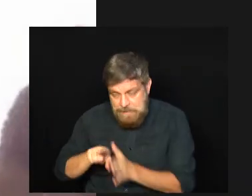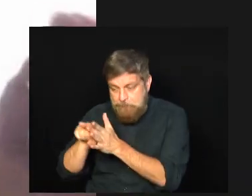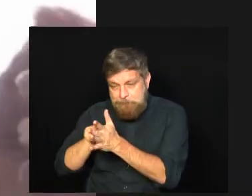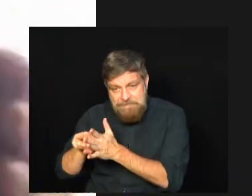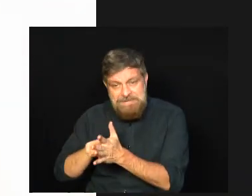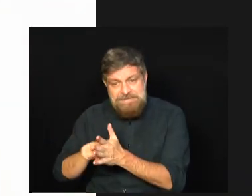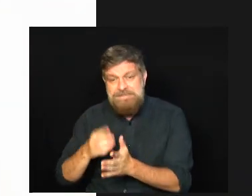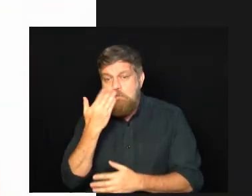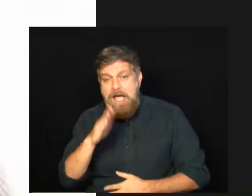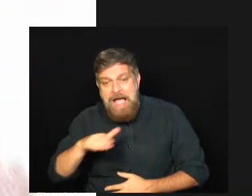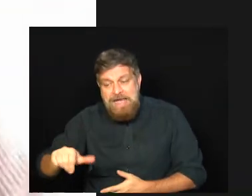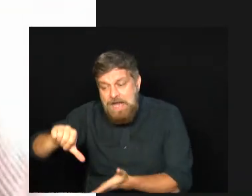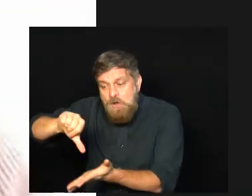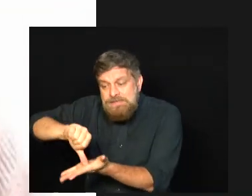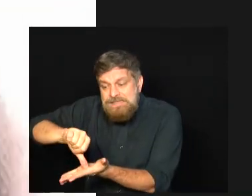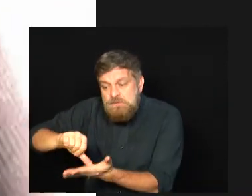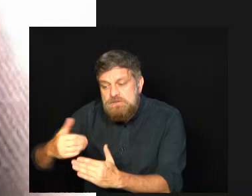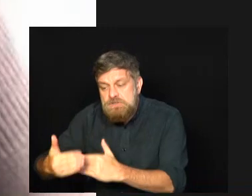criança. Isto